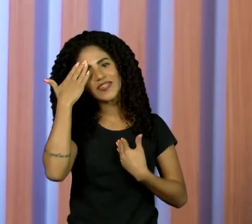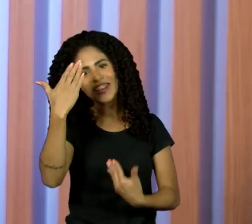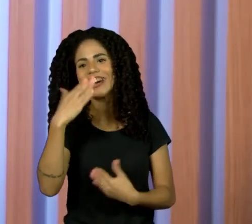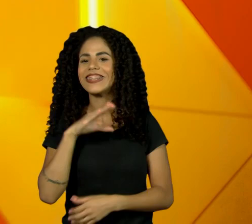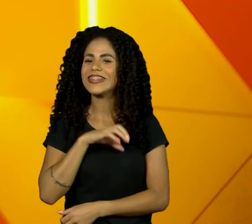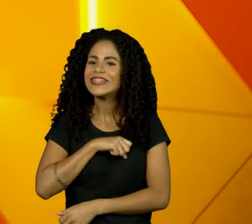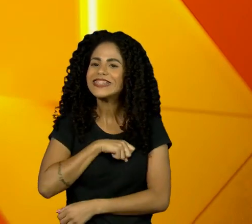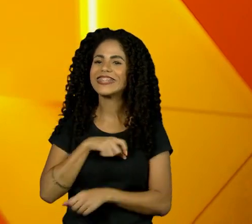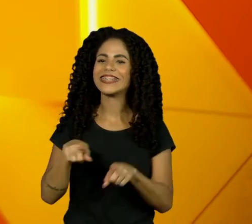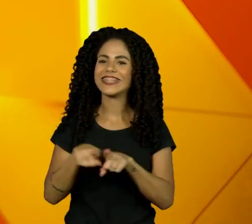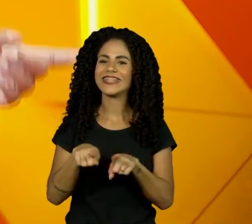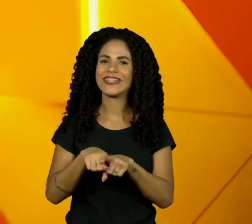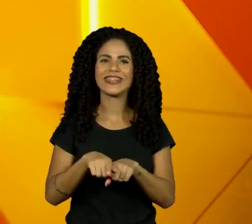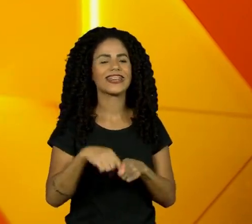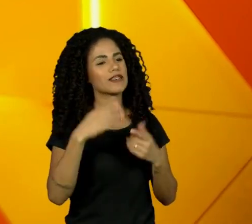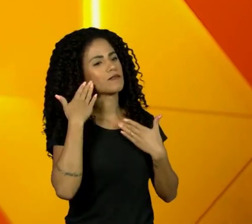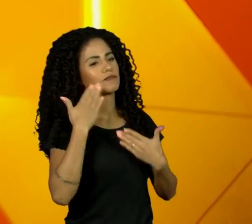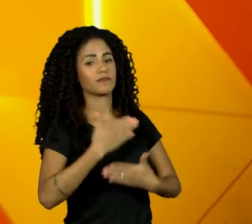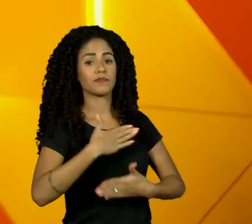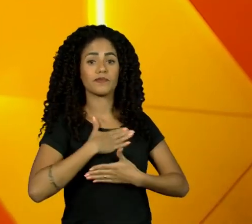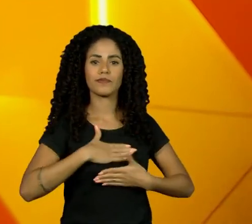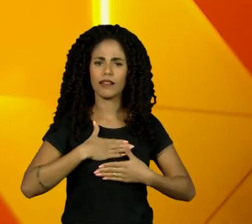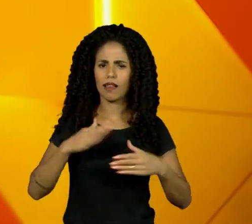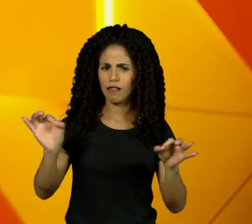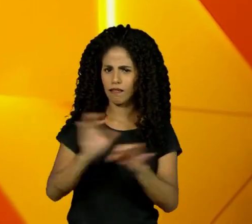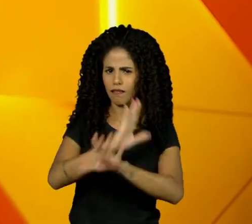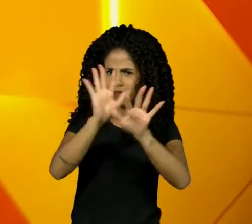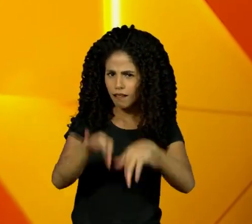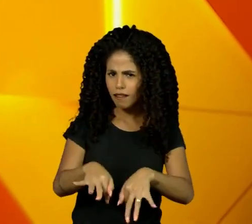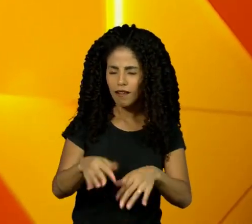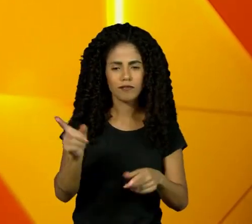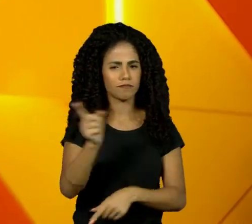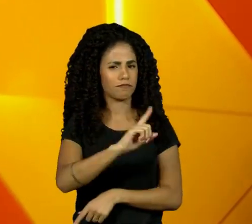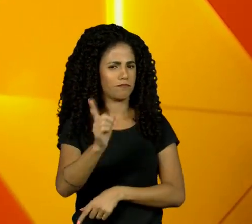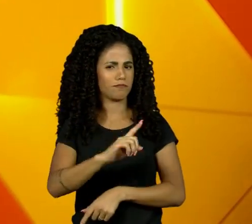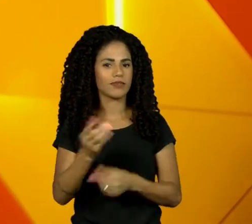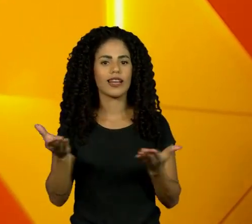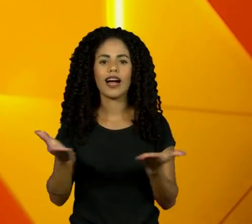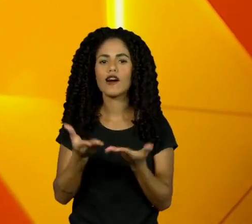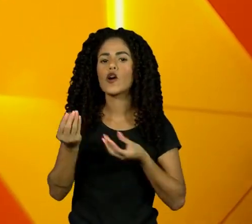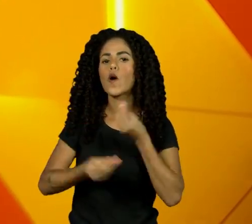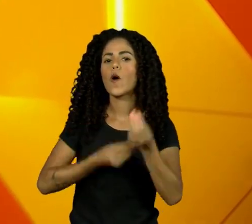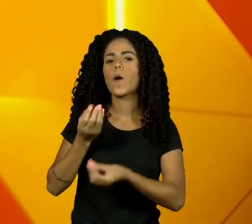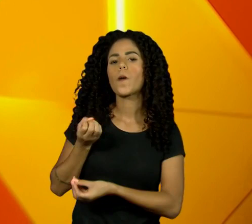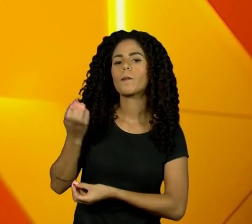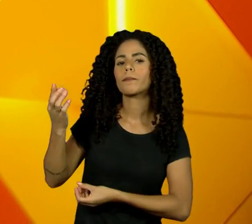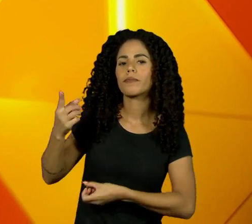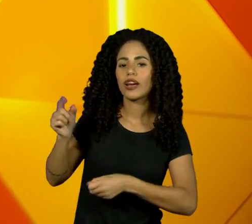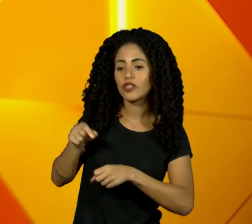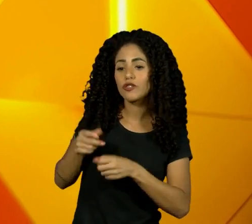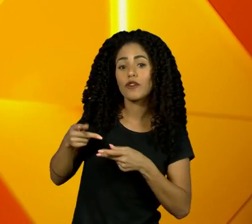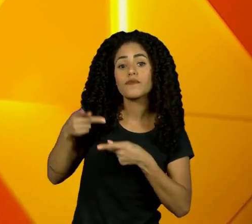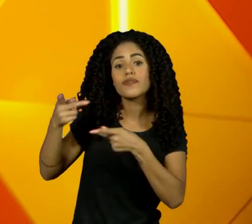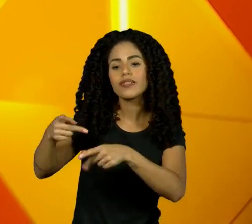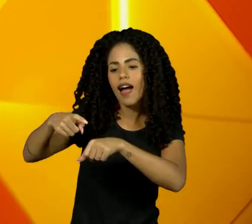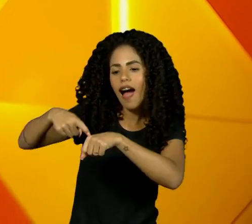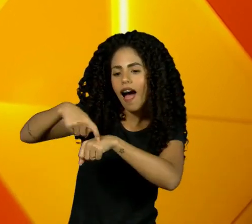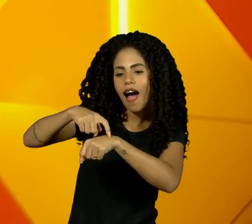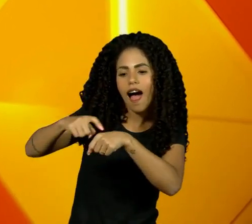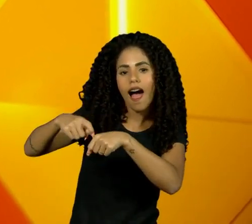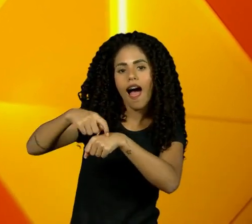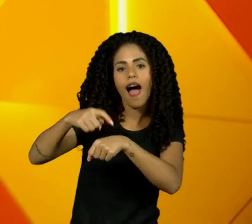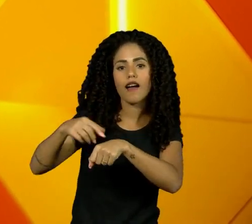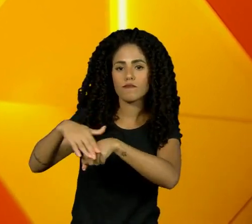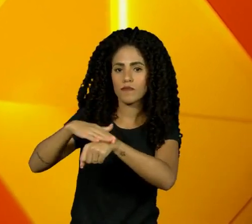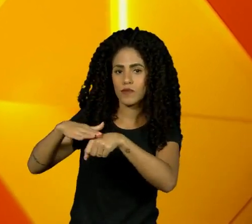Foi demais. Prazer imenso. Mas a gente não termina o programa não, sabe? Porque agora é momento viagem. A gente foi até Atibaia para conversar com